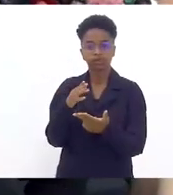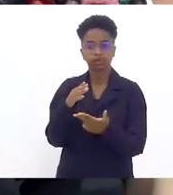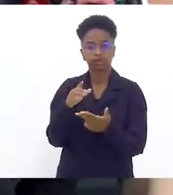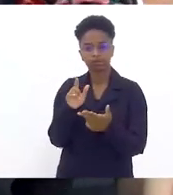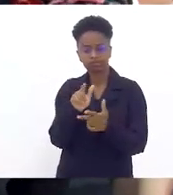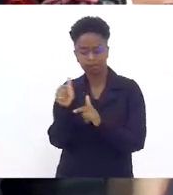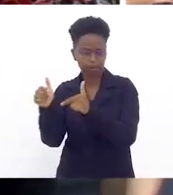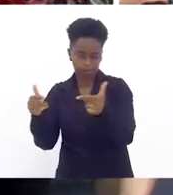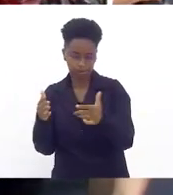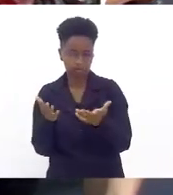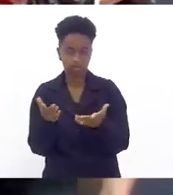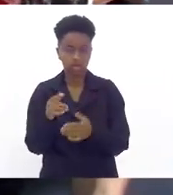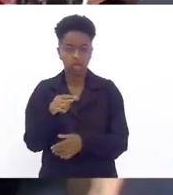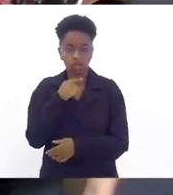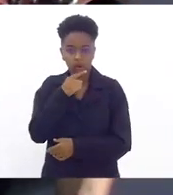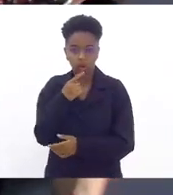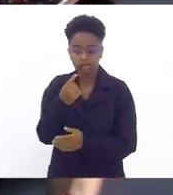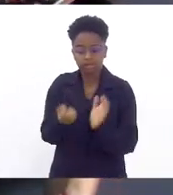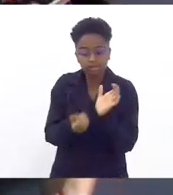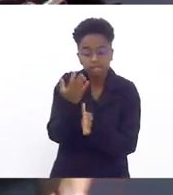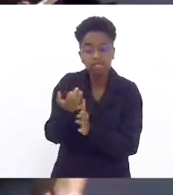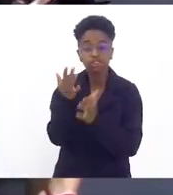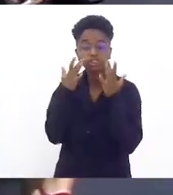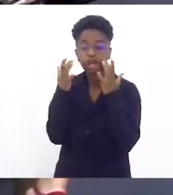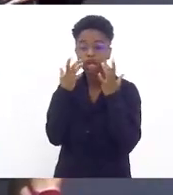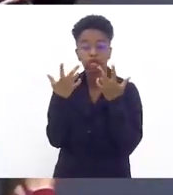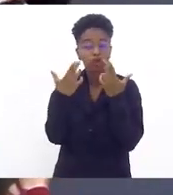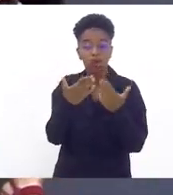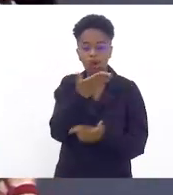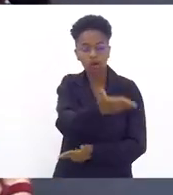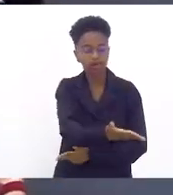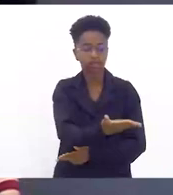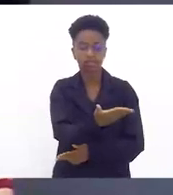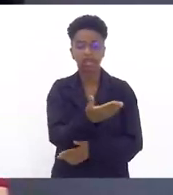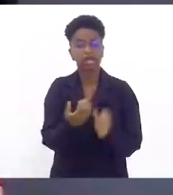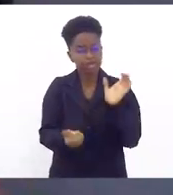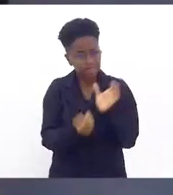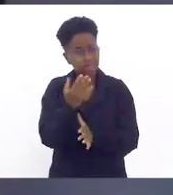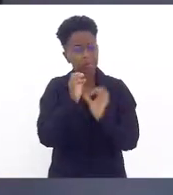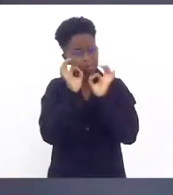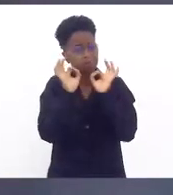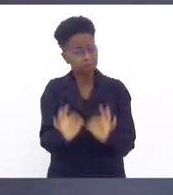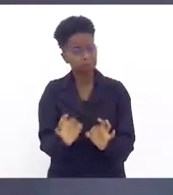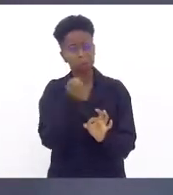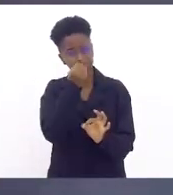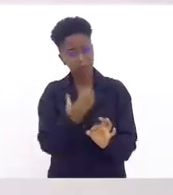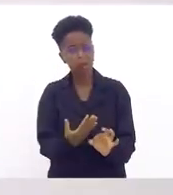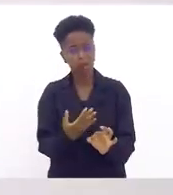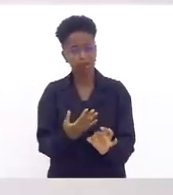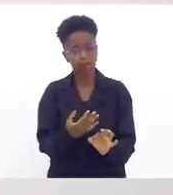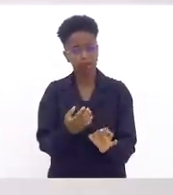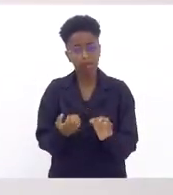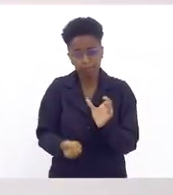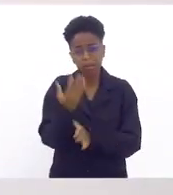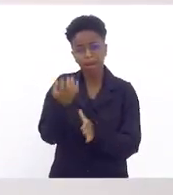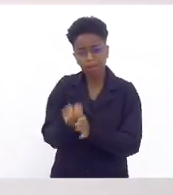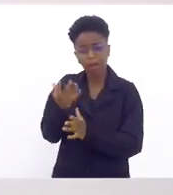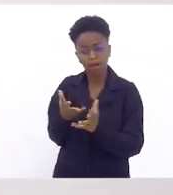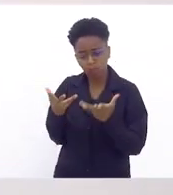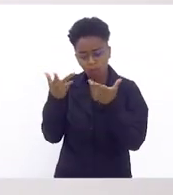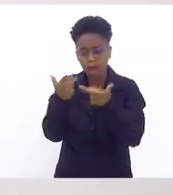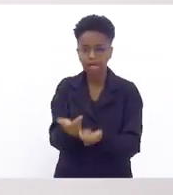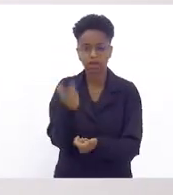tablado estudar e fazer e produzir teatro como produtos e produz e produz muito produz muita